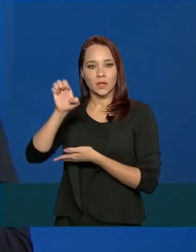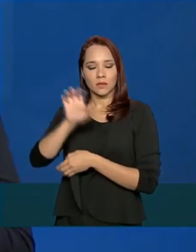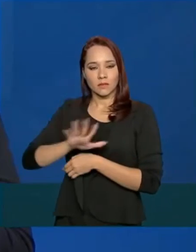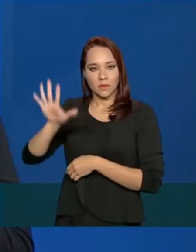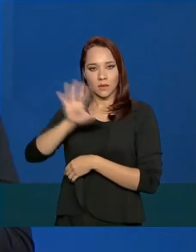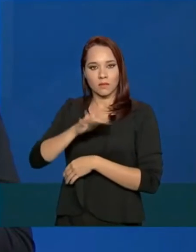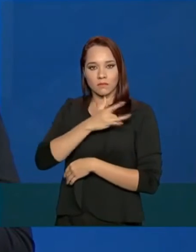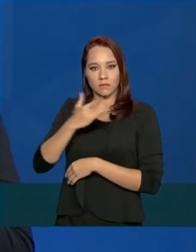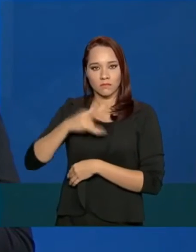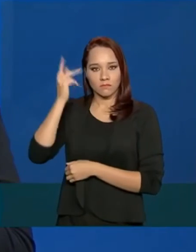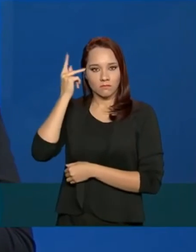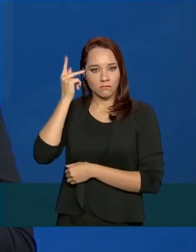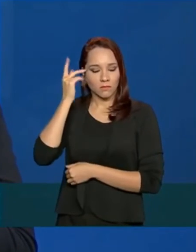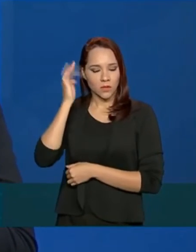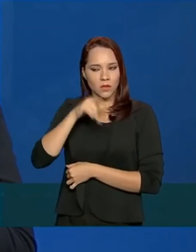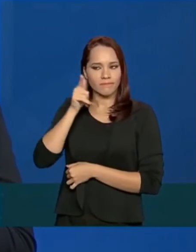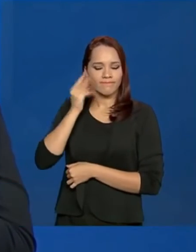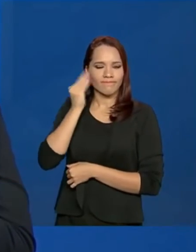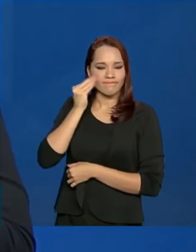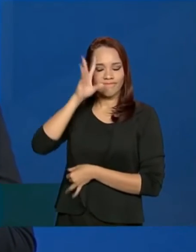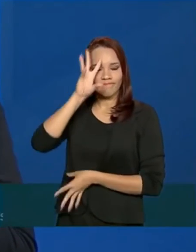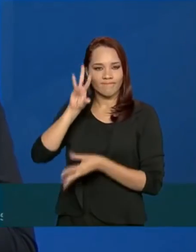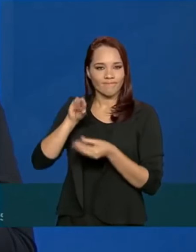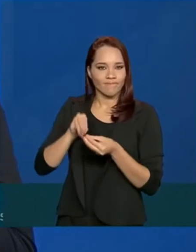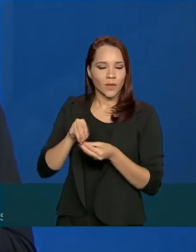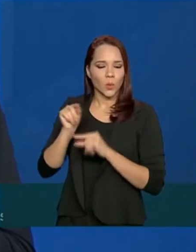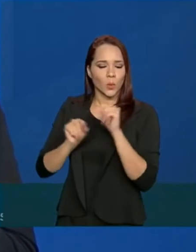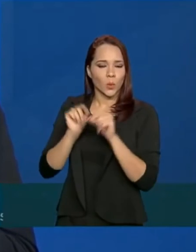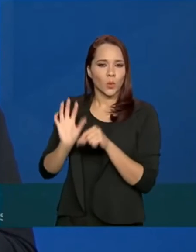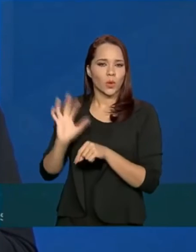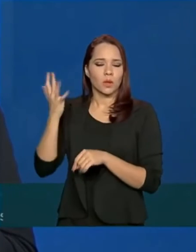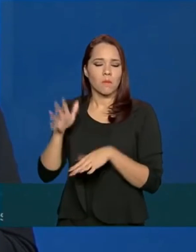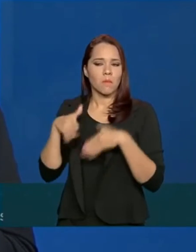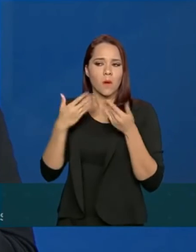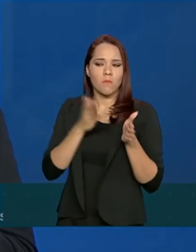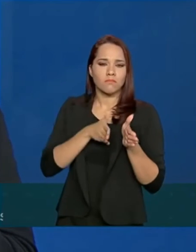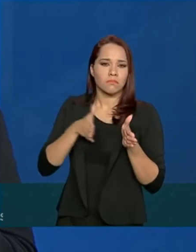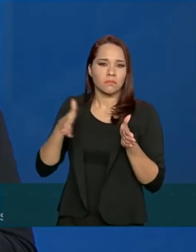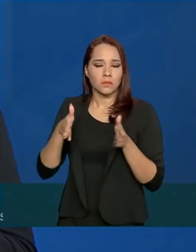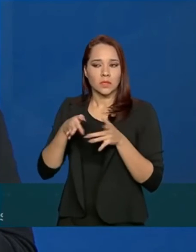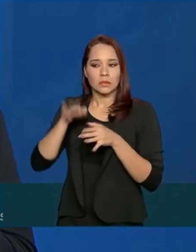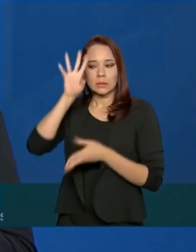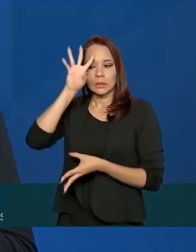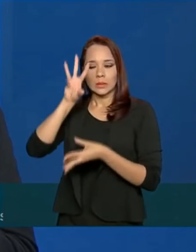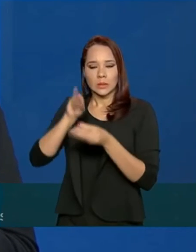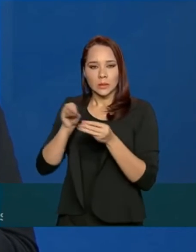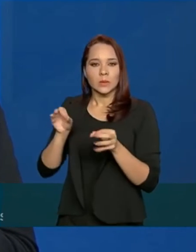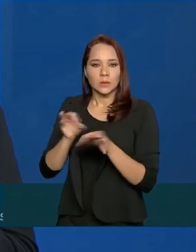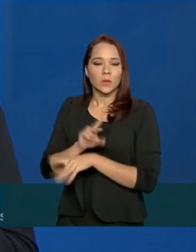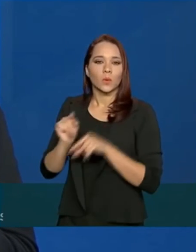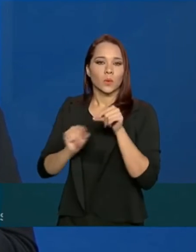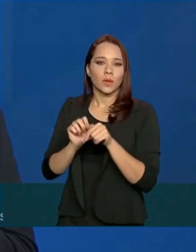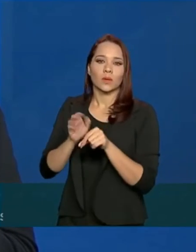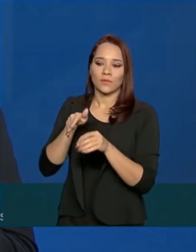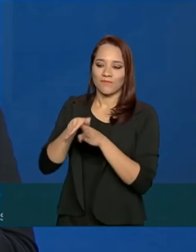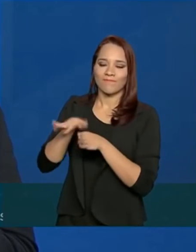Paulo para entender o que aconteceu, qual foi o processo. A gente já chegou à conclusão que realmente a